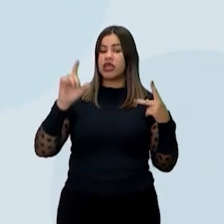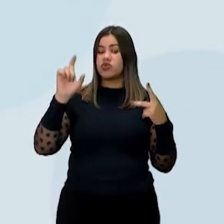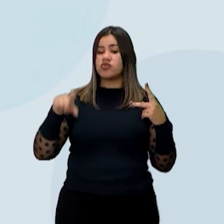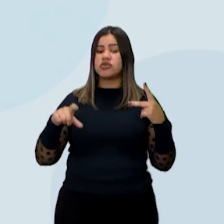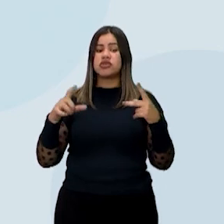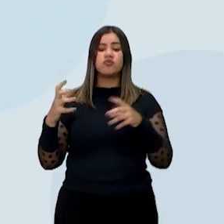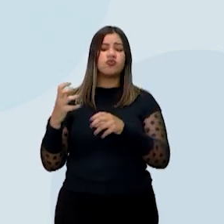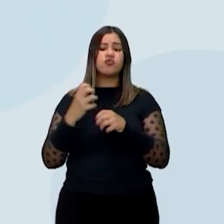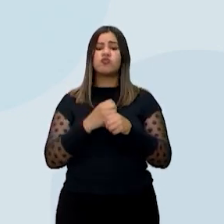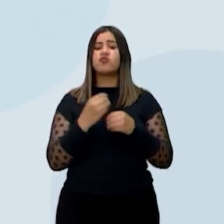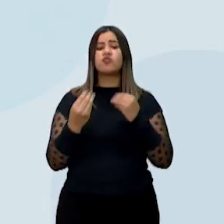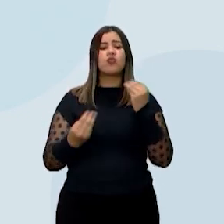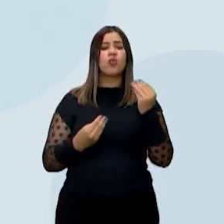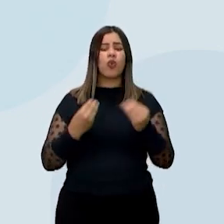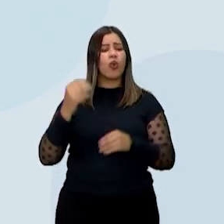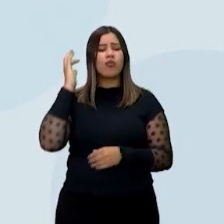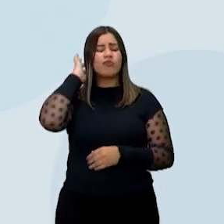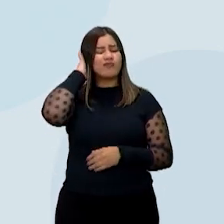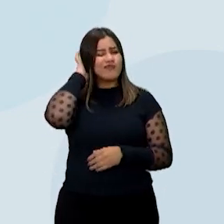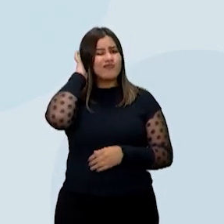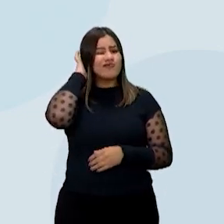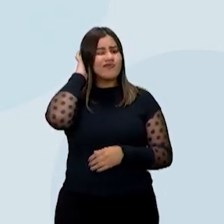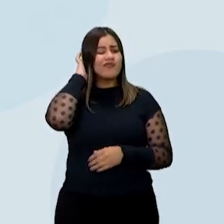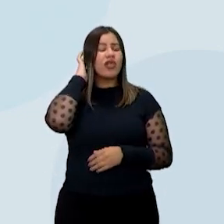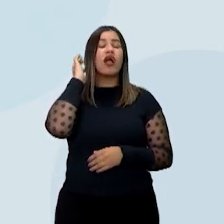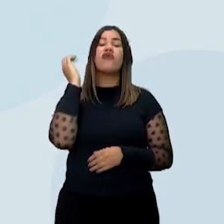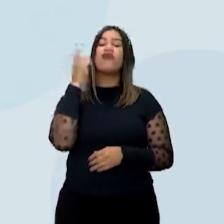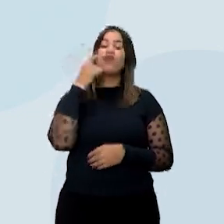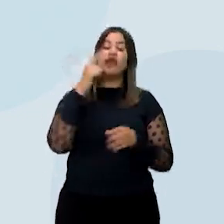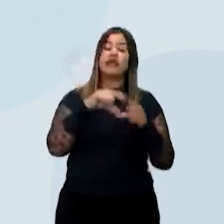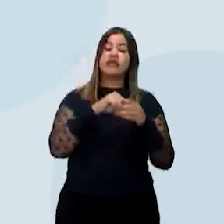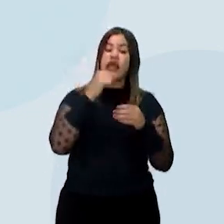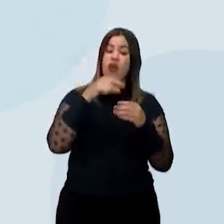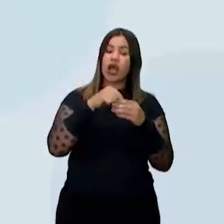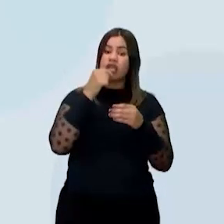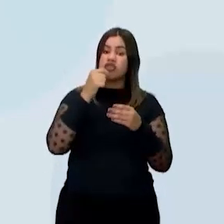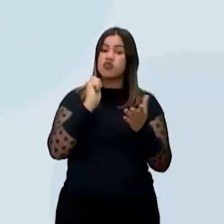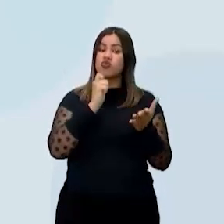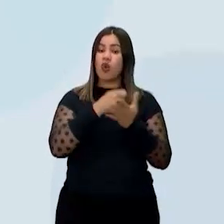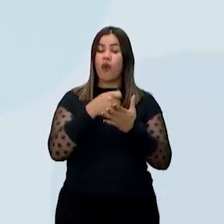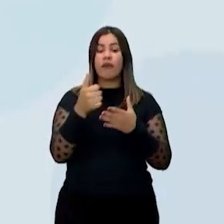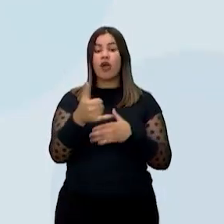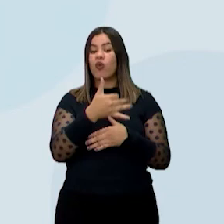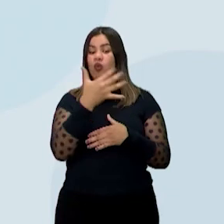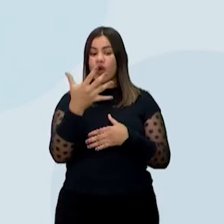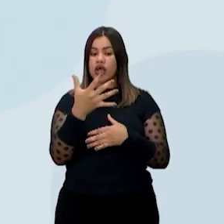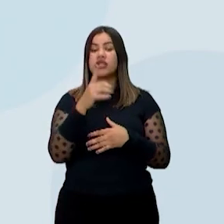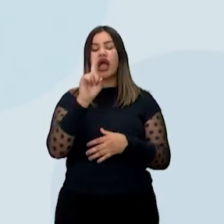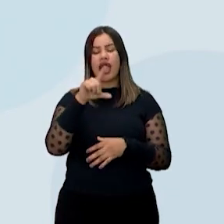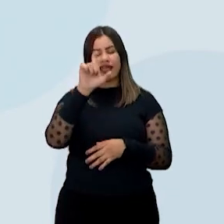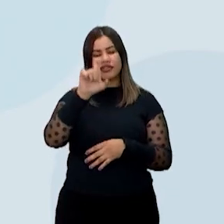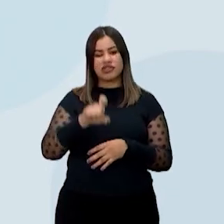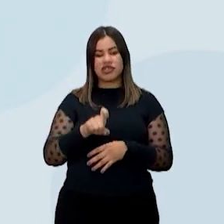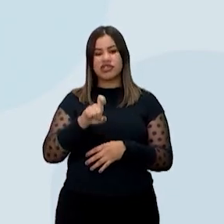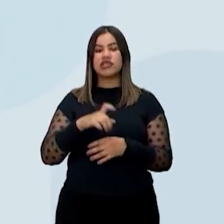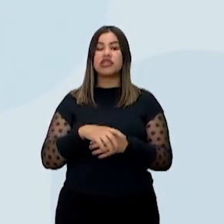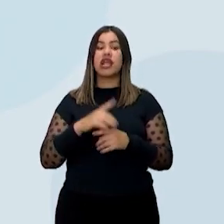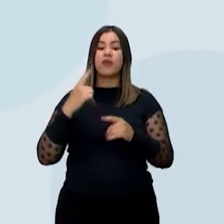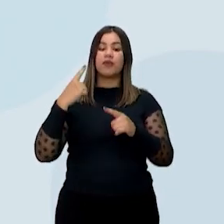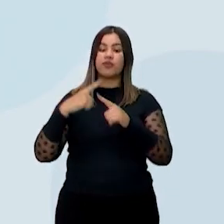preço dos salgadinhos? Você vai ver quantos salgadinhos você comprou, que é o X, e multiplicar